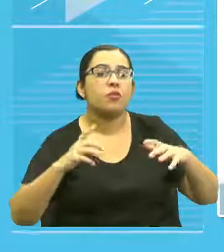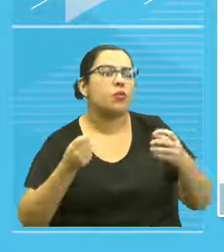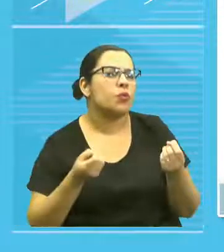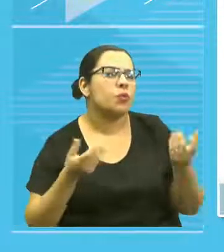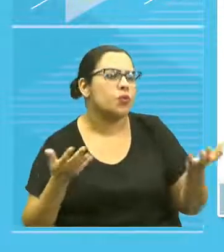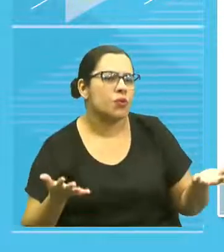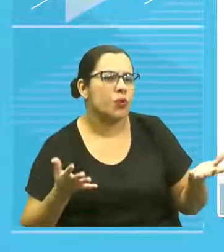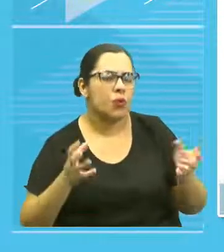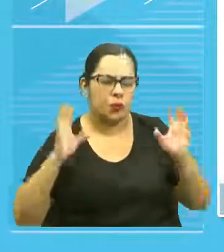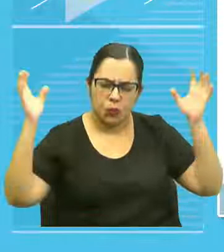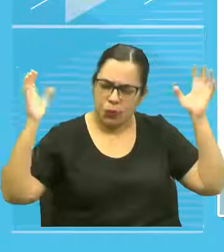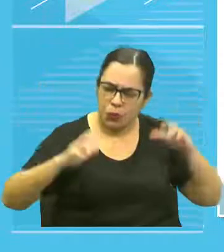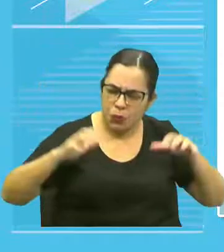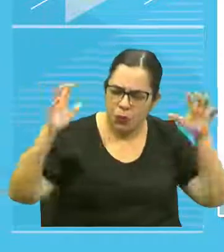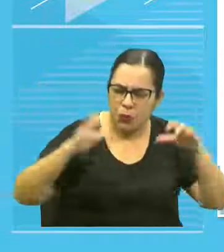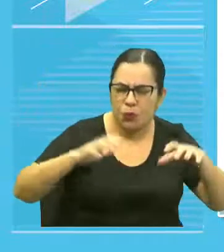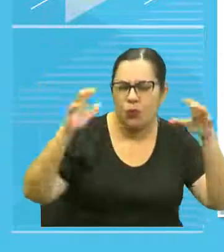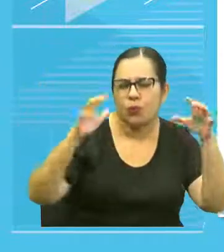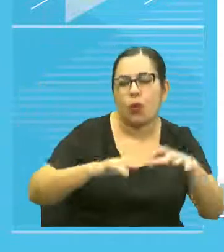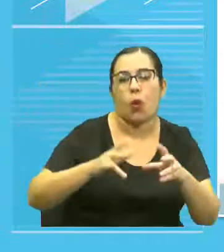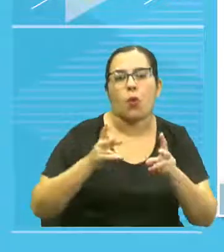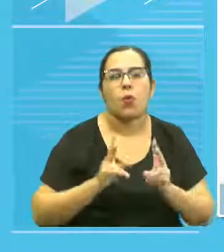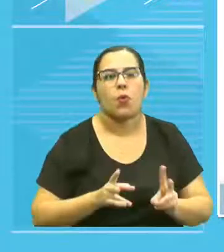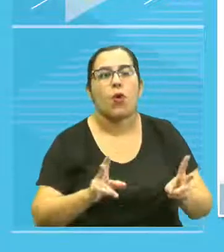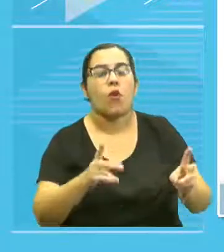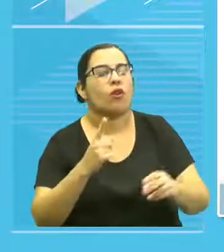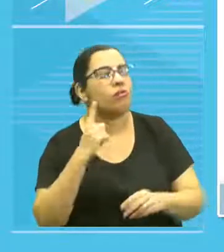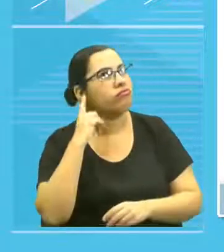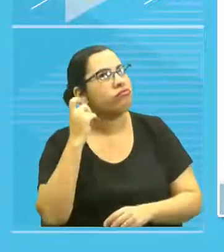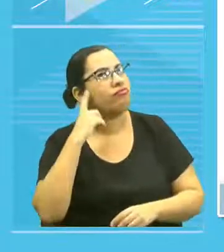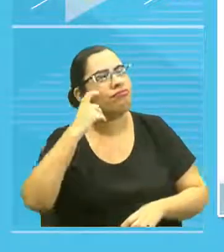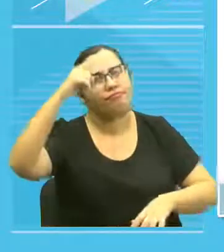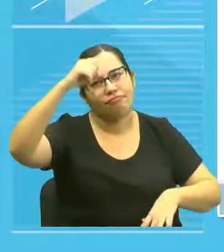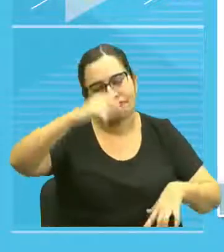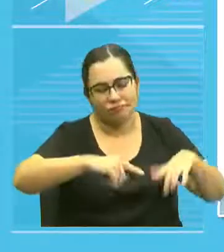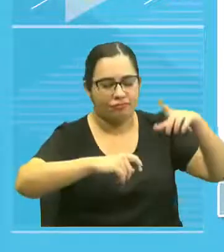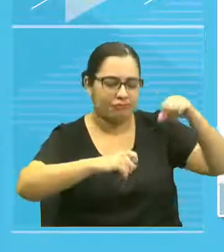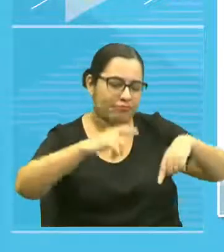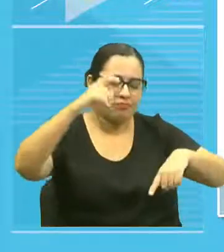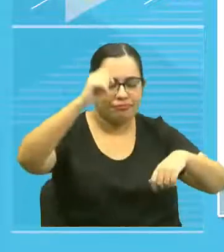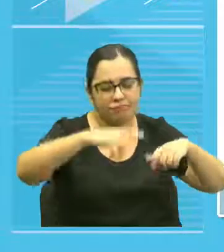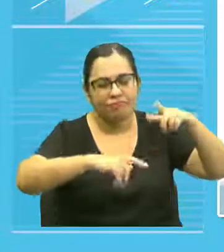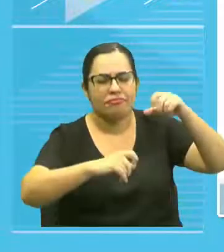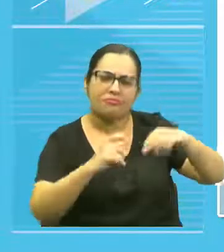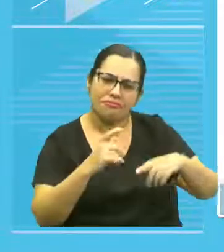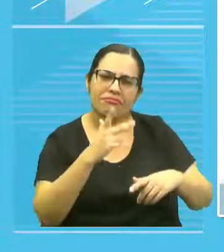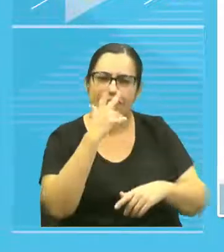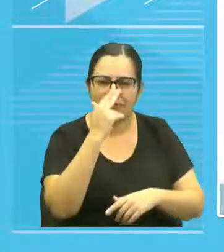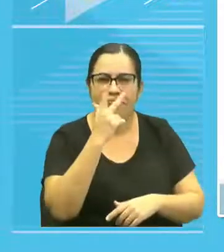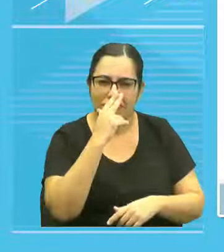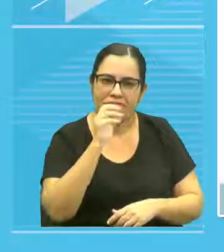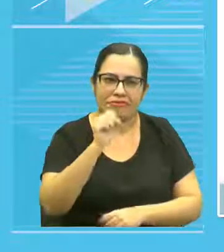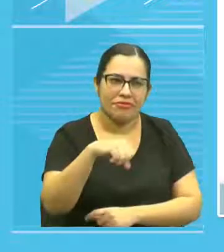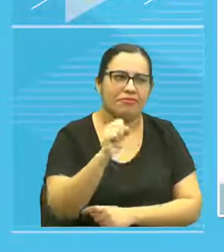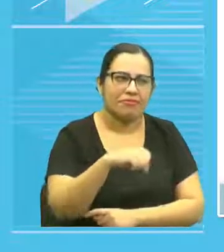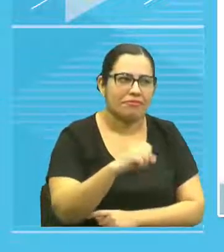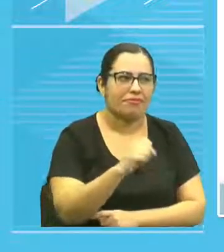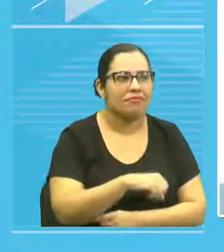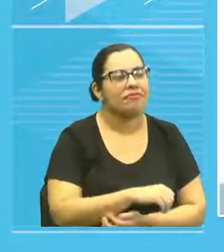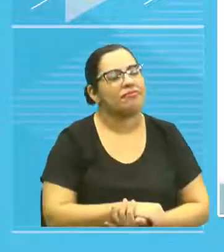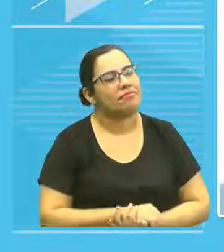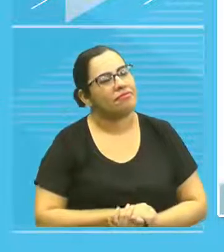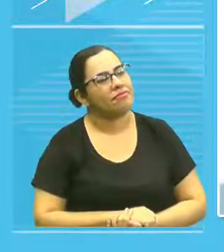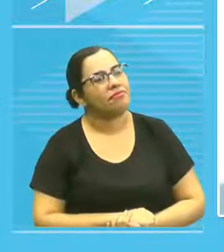se chove chuva chove sem parar é para fazer o barulho do Pingo caindo é mesmo professor é